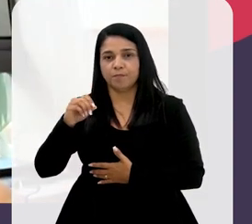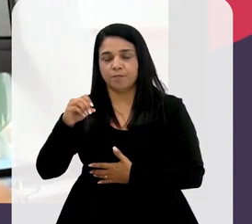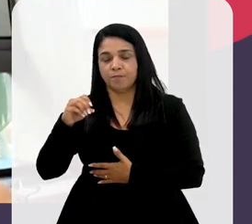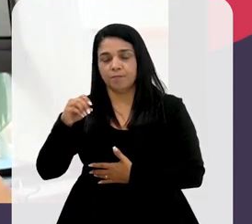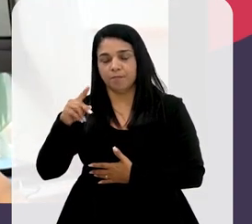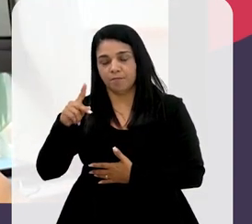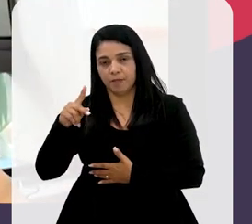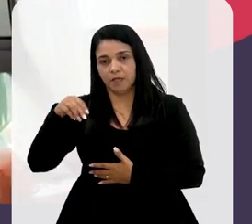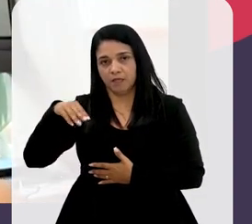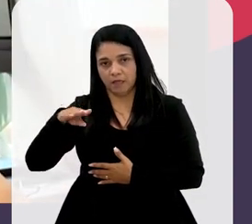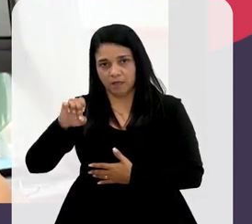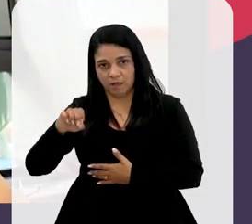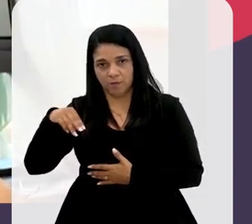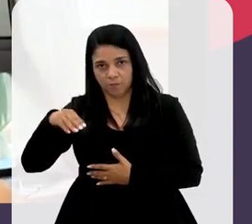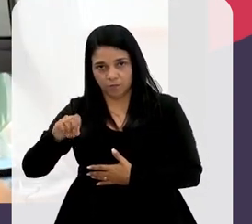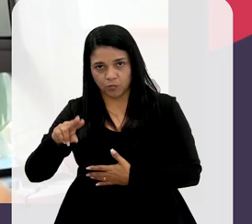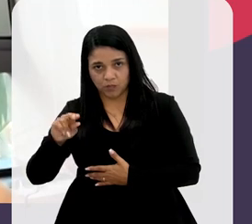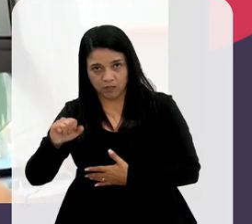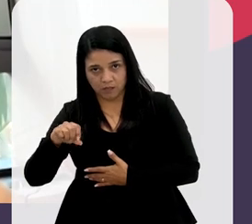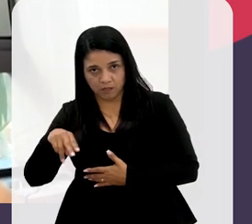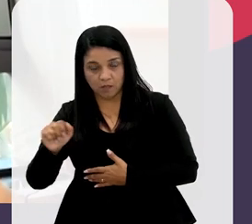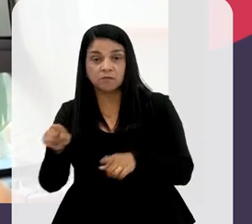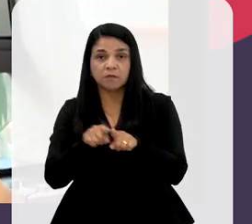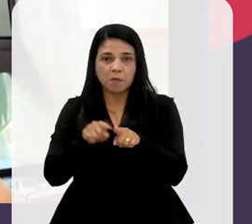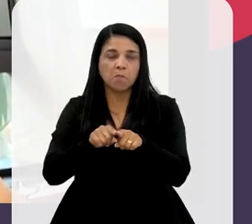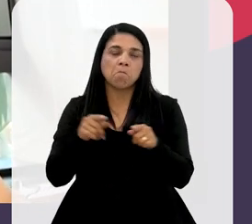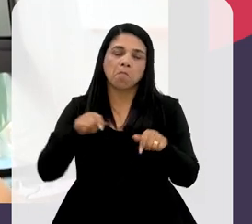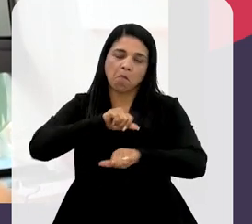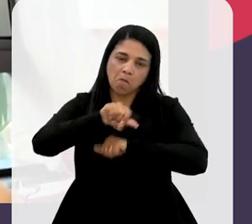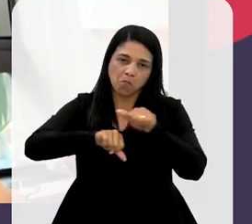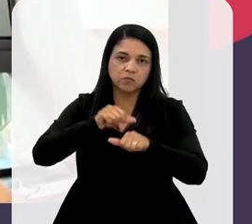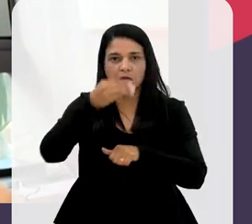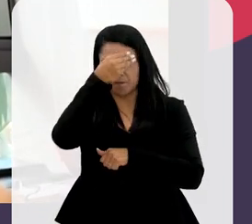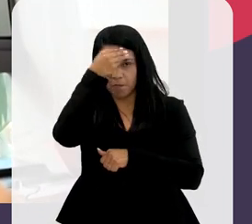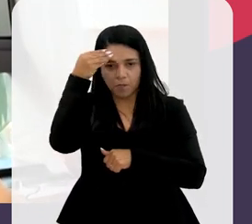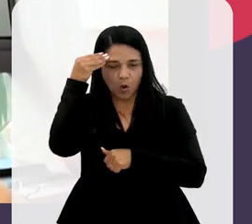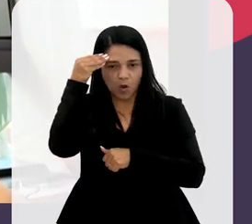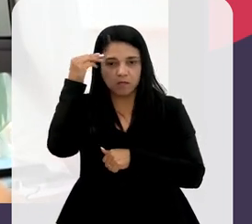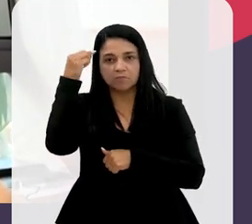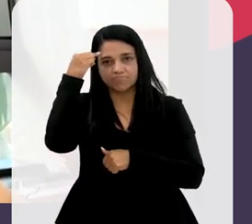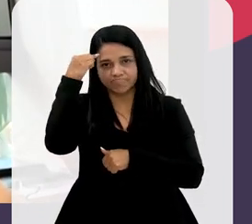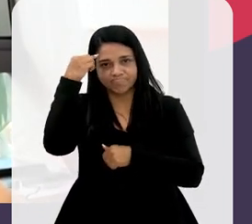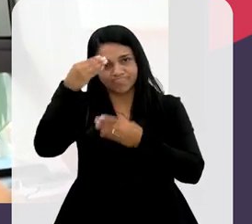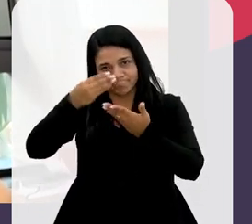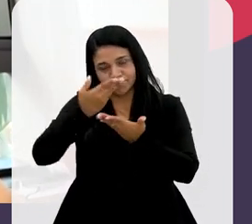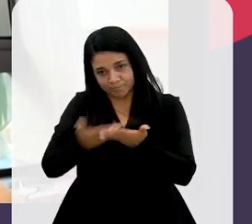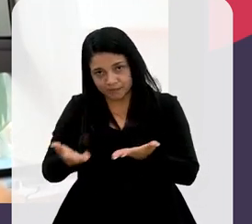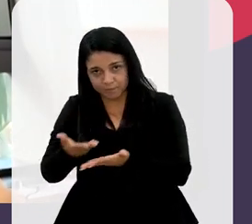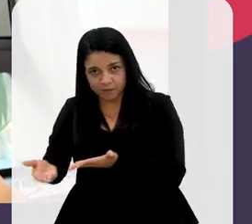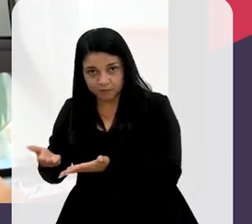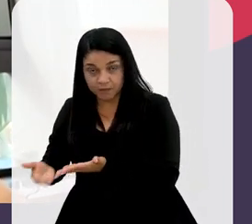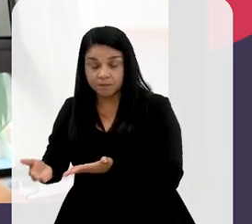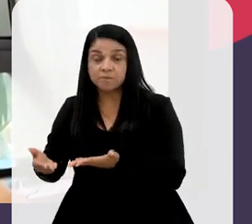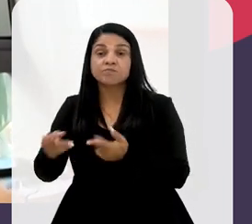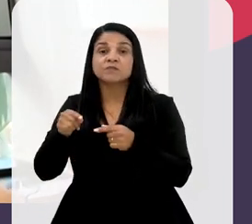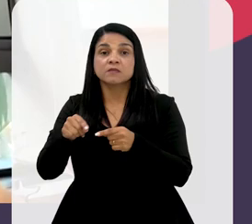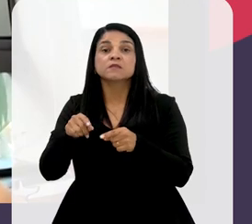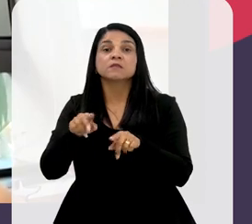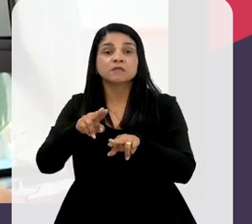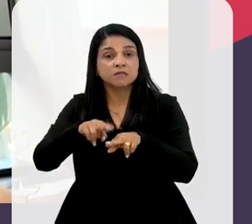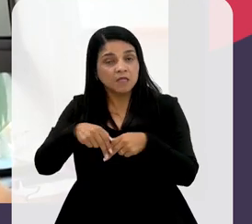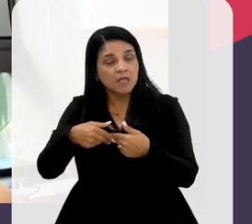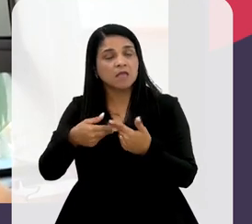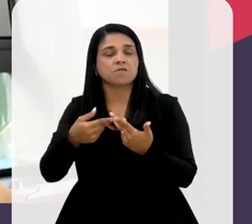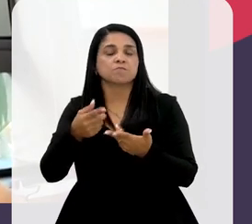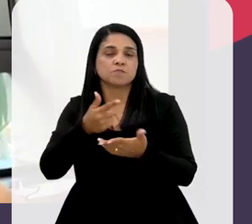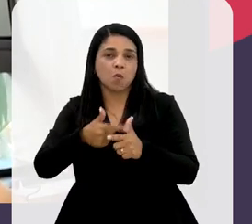pneumonia, ou de qualquer outra razão, podem ter alterações de memória. Porque existem motivos para isso